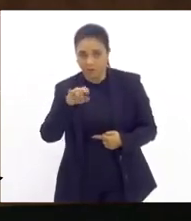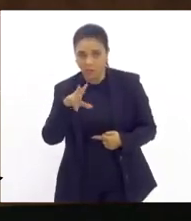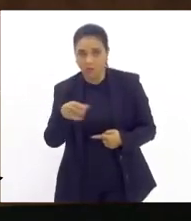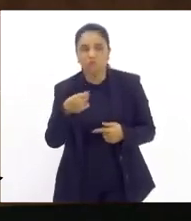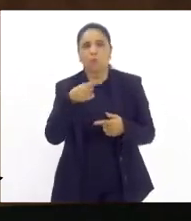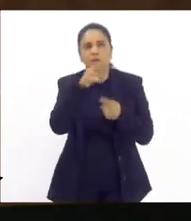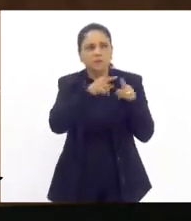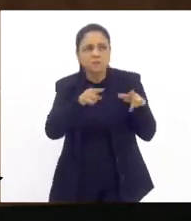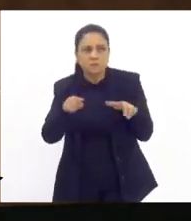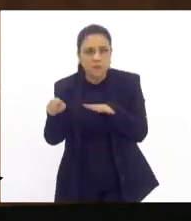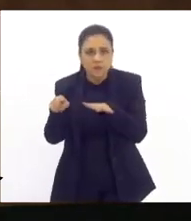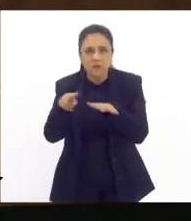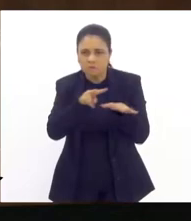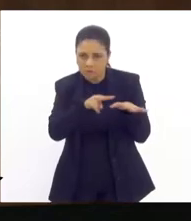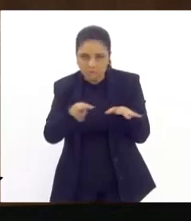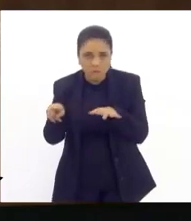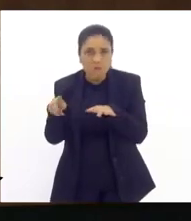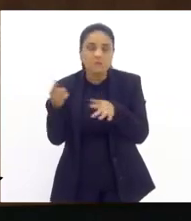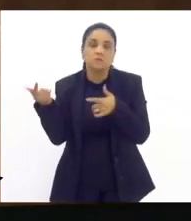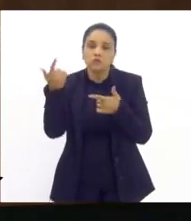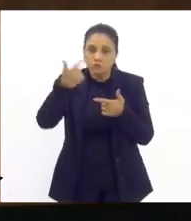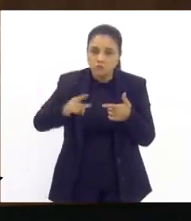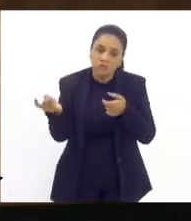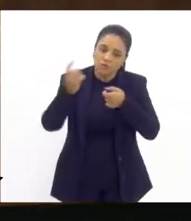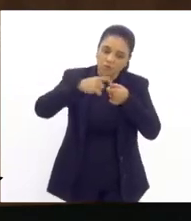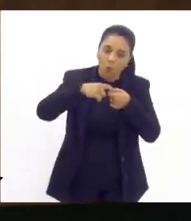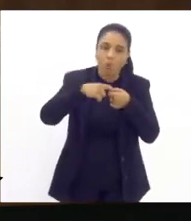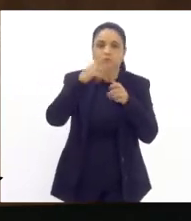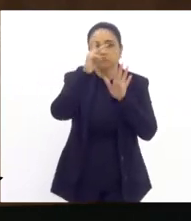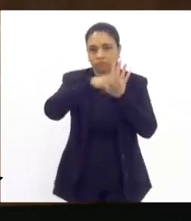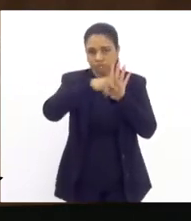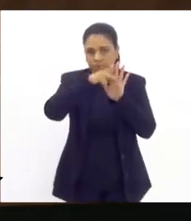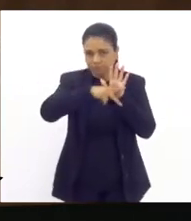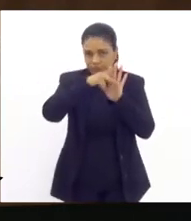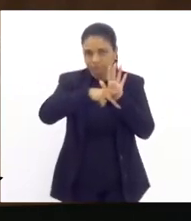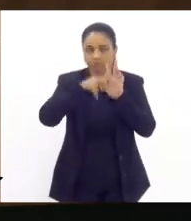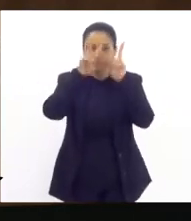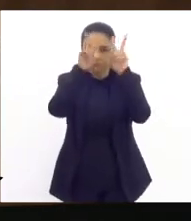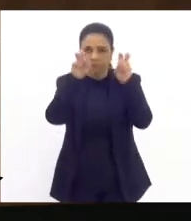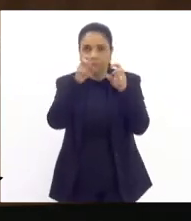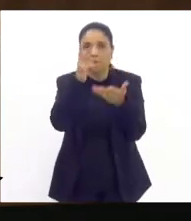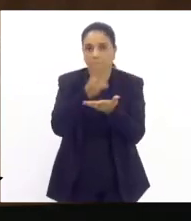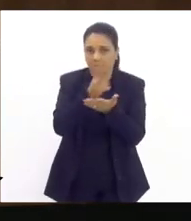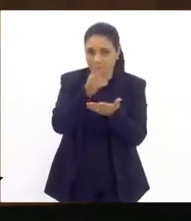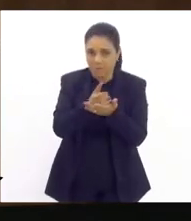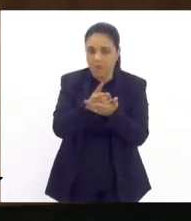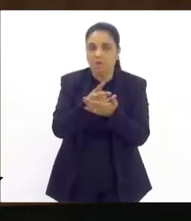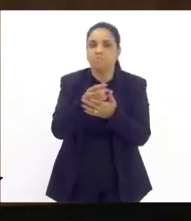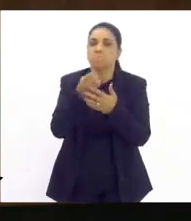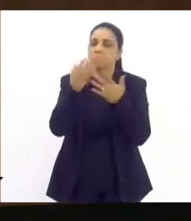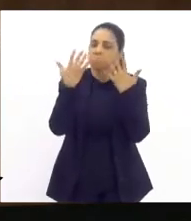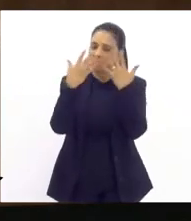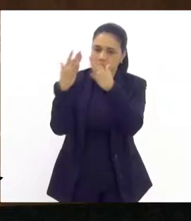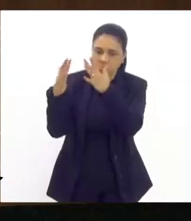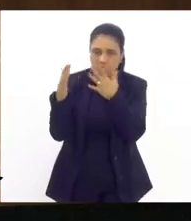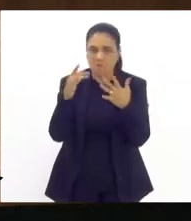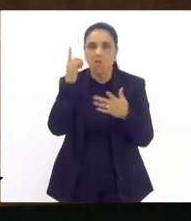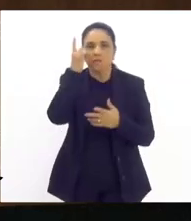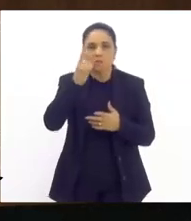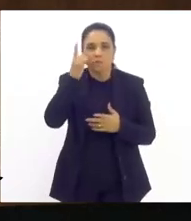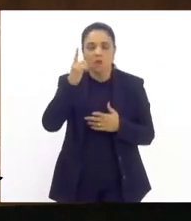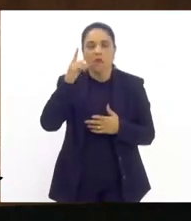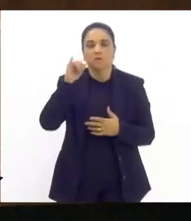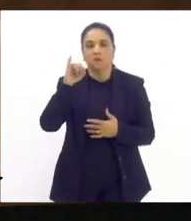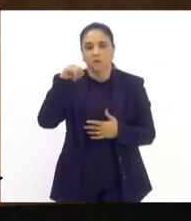no consenso e trazer um projeto porque a matéria é de extrema relevância e parabenizando aqui a iniciativa da deputada índia pela